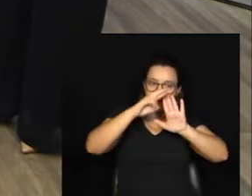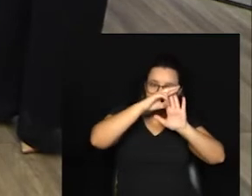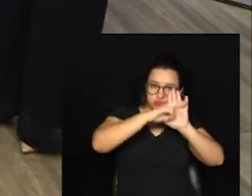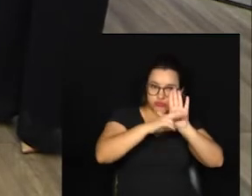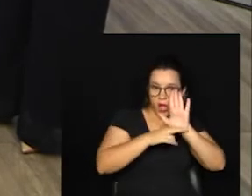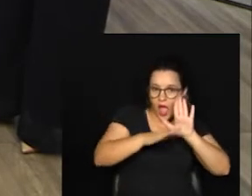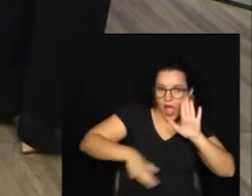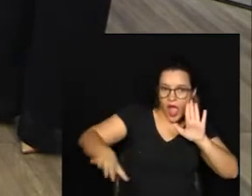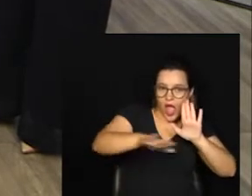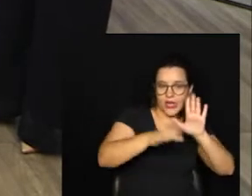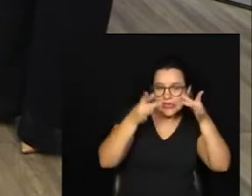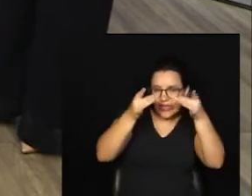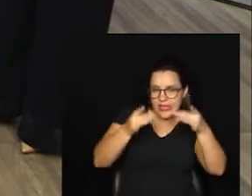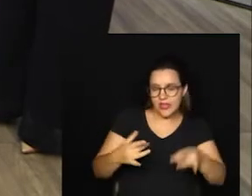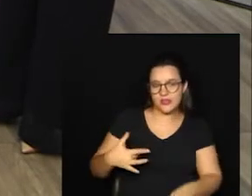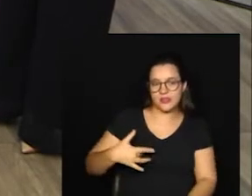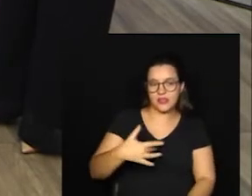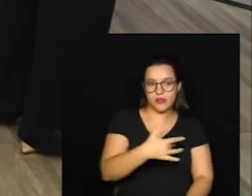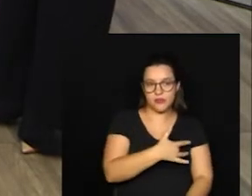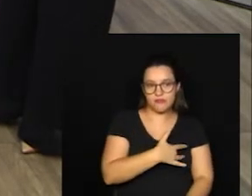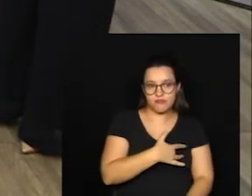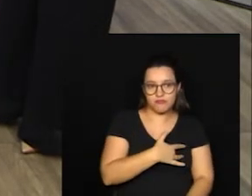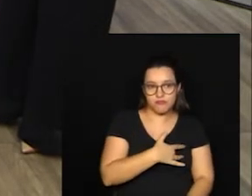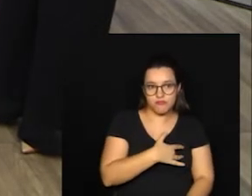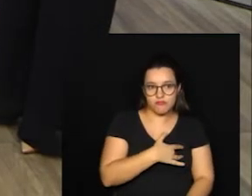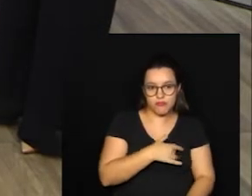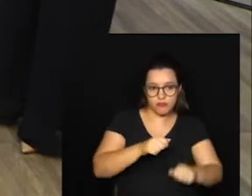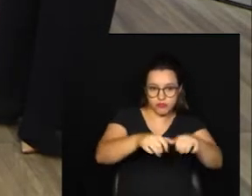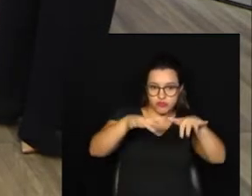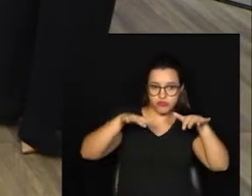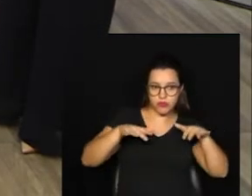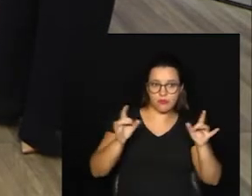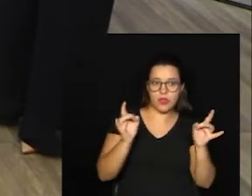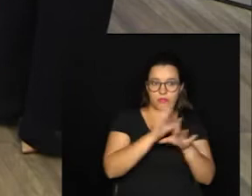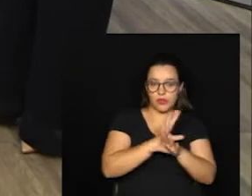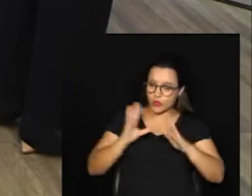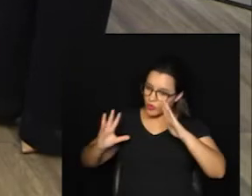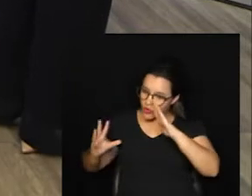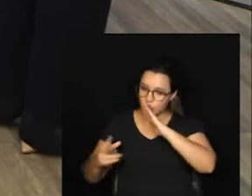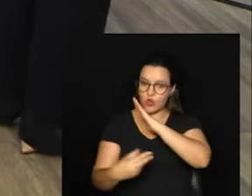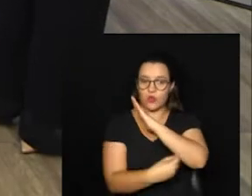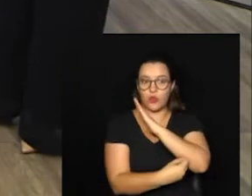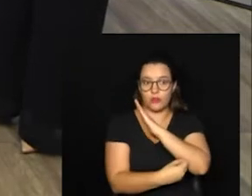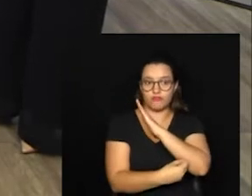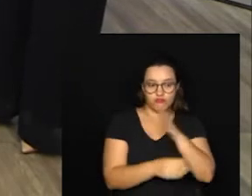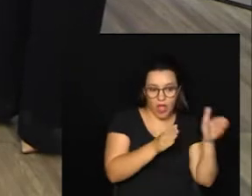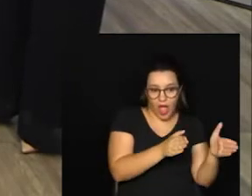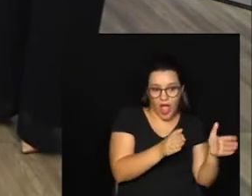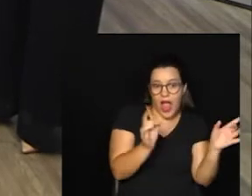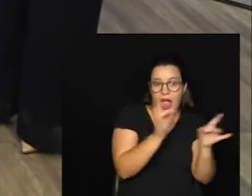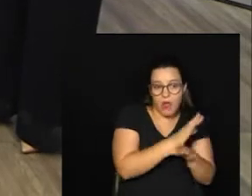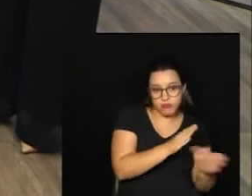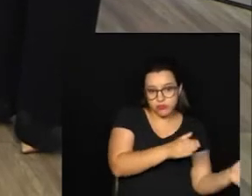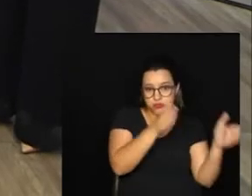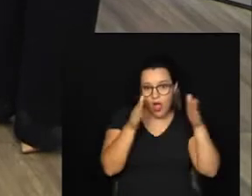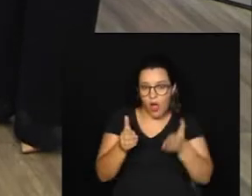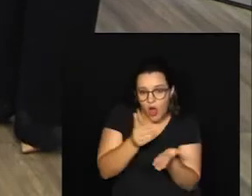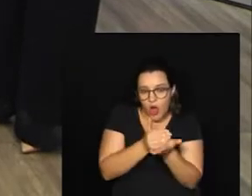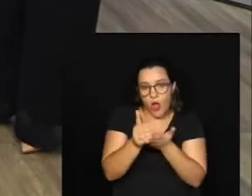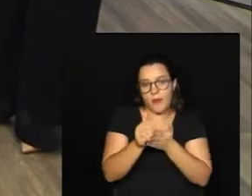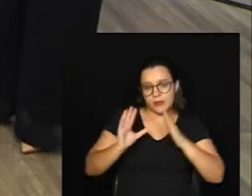da saúde. E coladinho com essa audiência pública chega o programa Câmara Total. Então, assim que encerrar a audiência